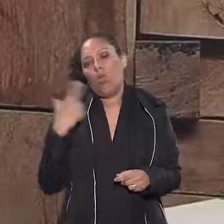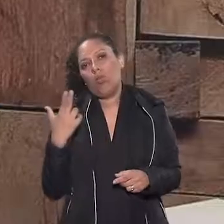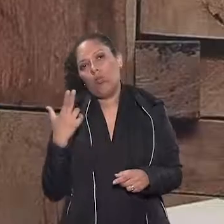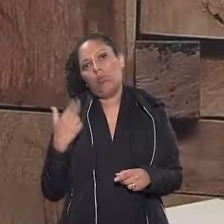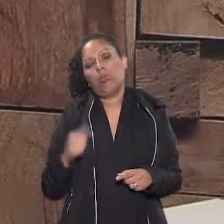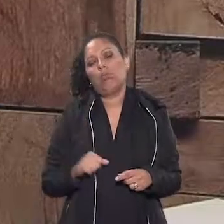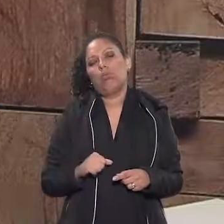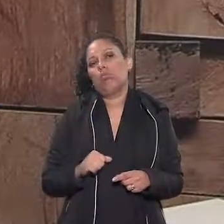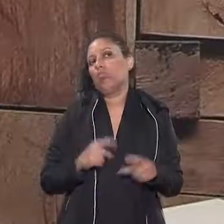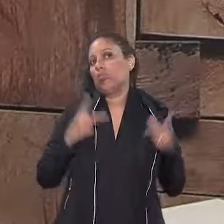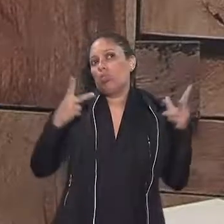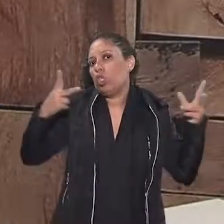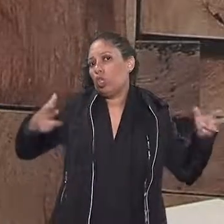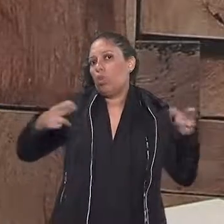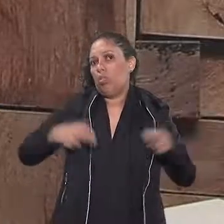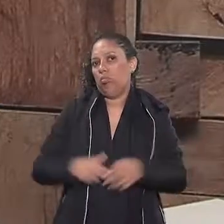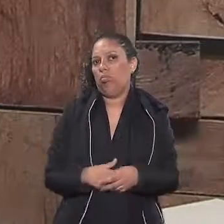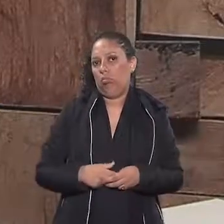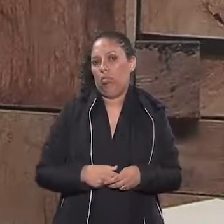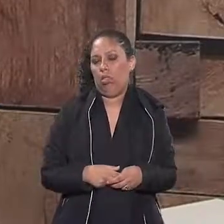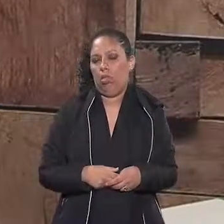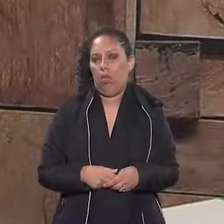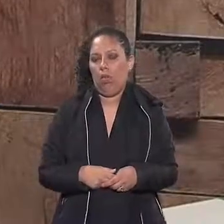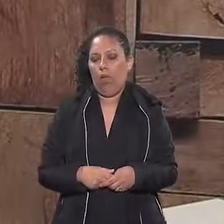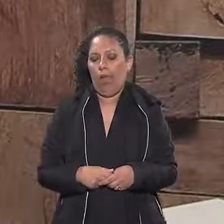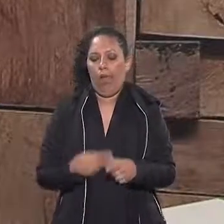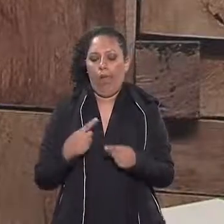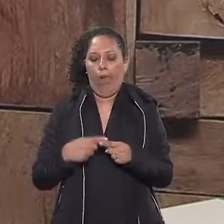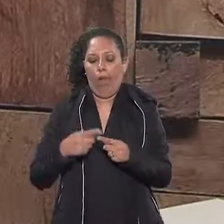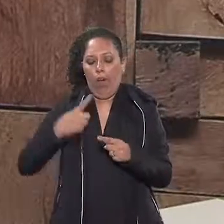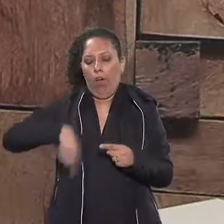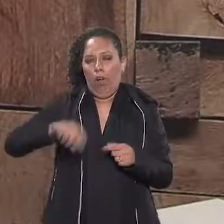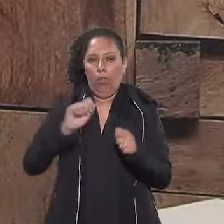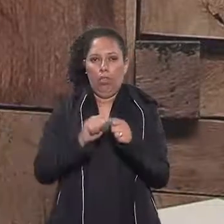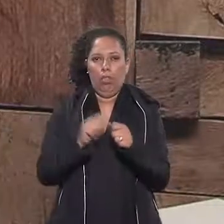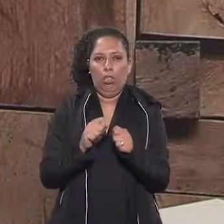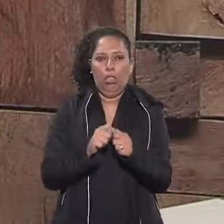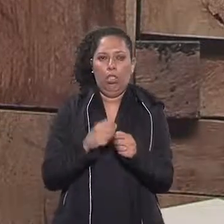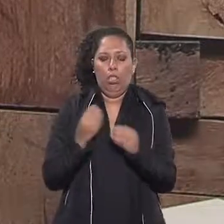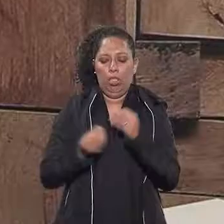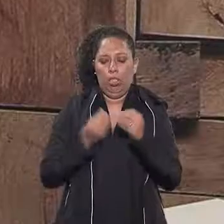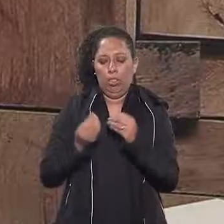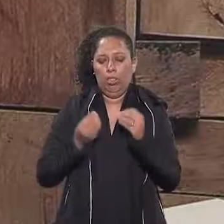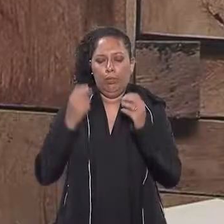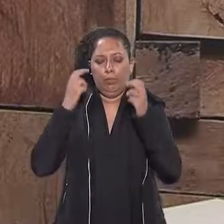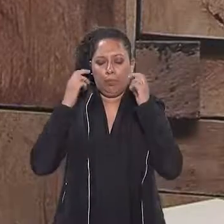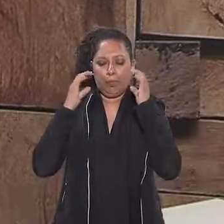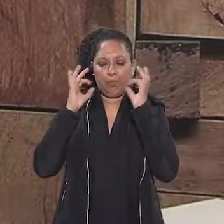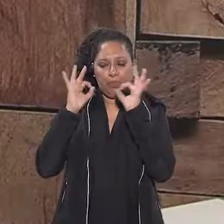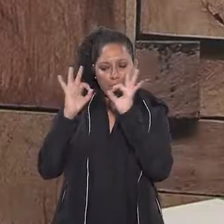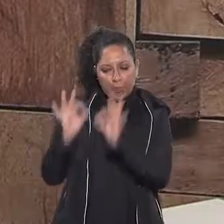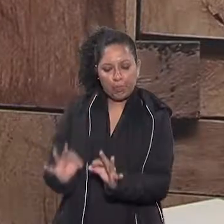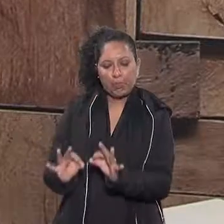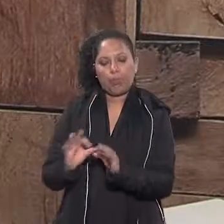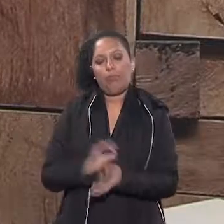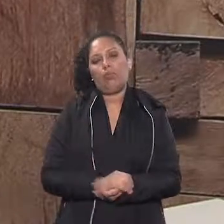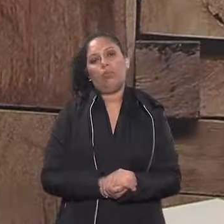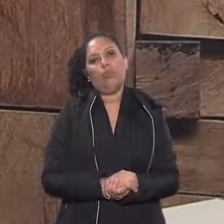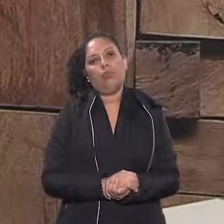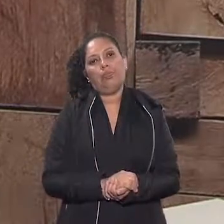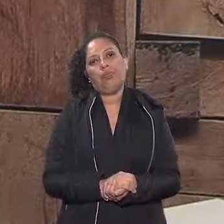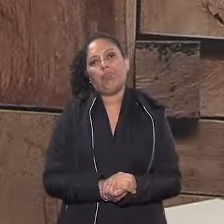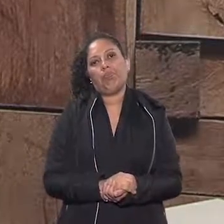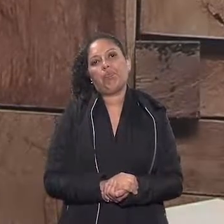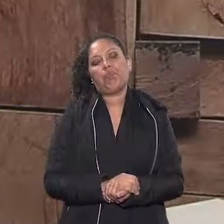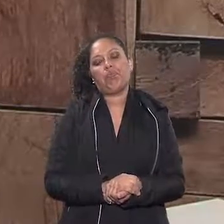ou até mesmo a mesma coisa que um convencional, sendo que ele é feito de uma maneira muito mais consciente e justa.